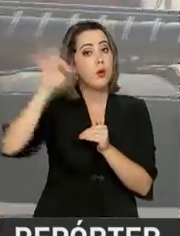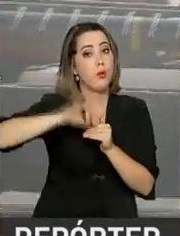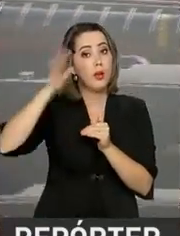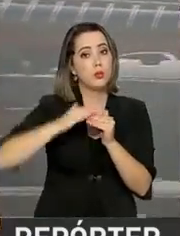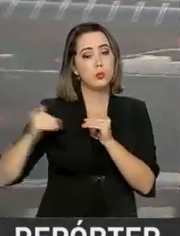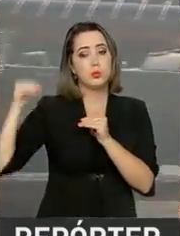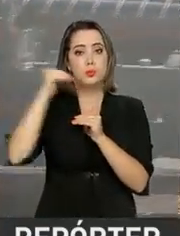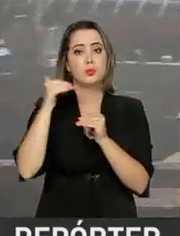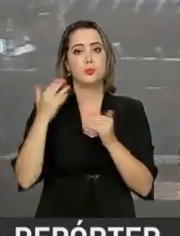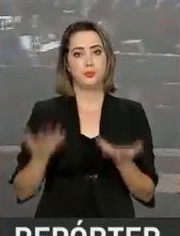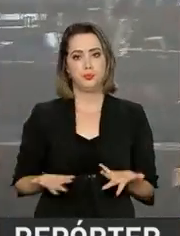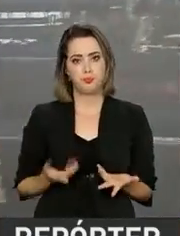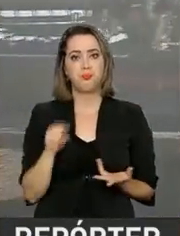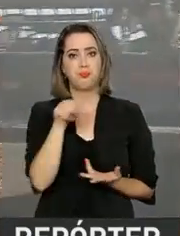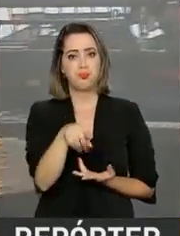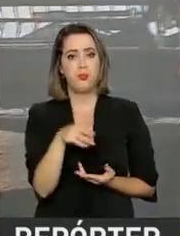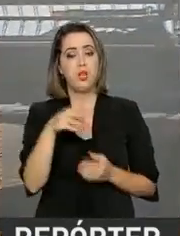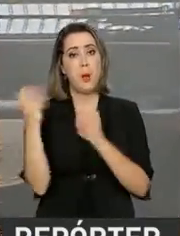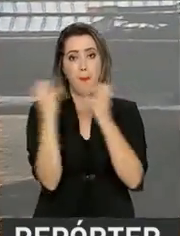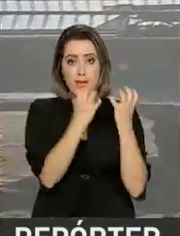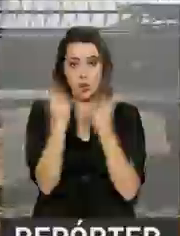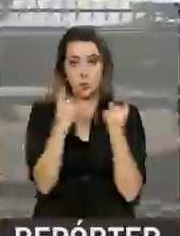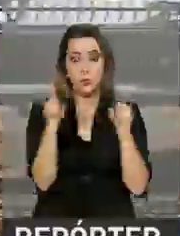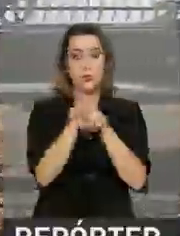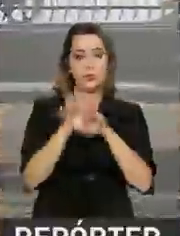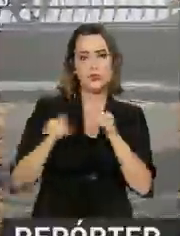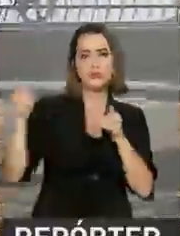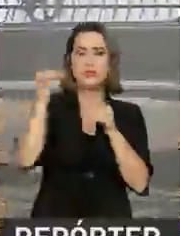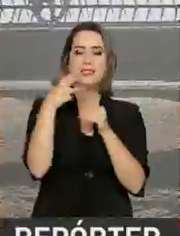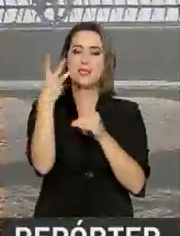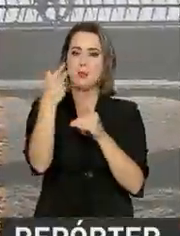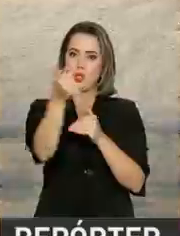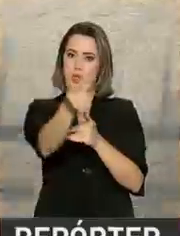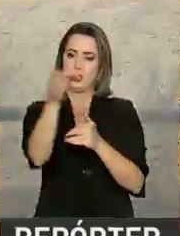15,4% na produção. No caso do milho, o crescimento é de